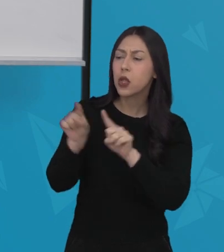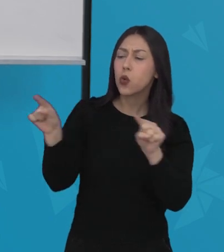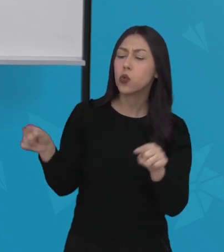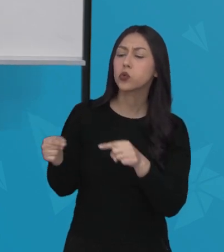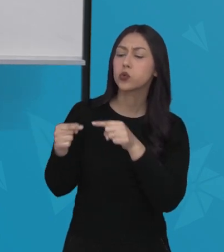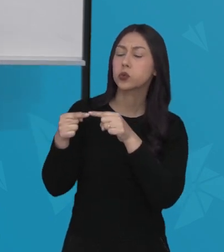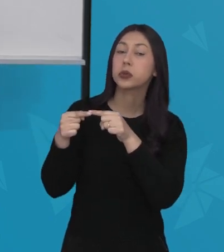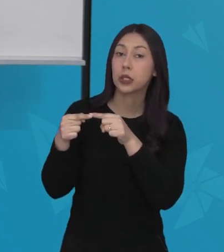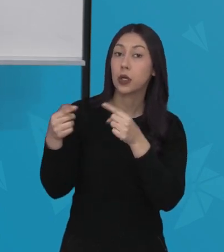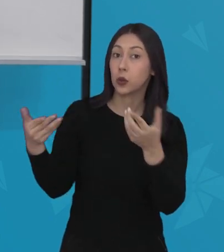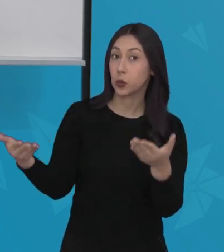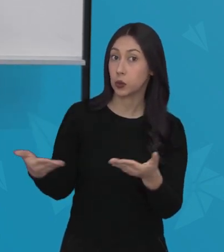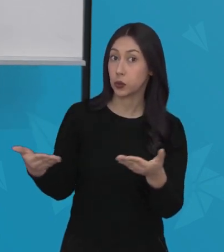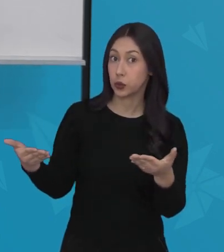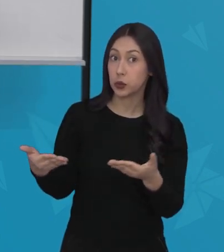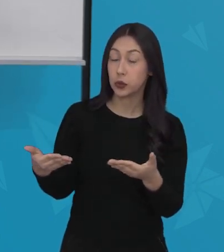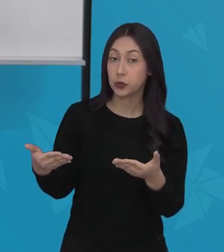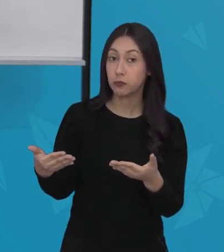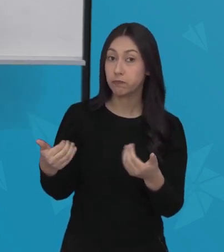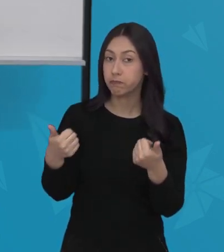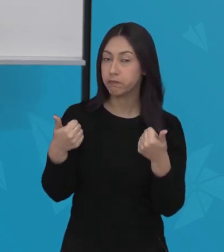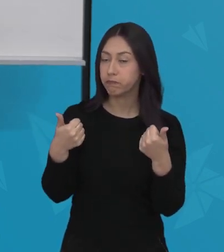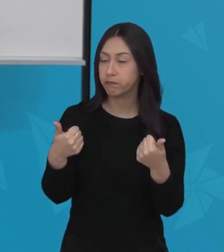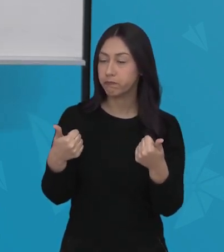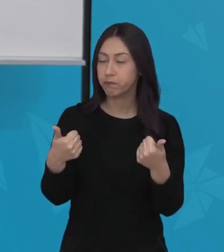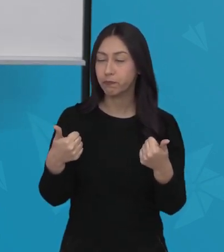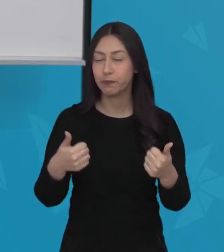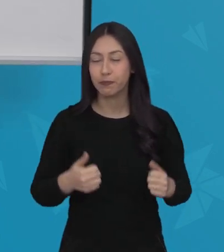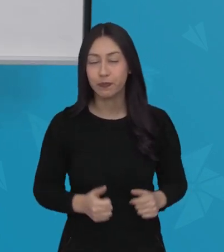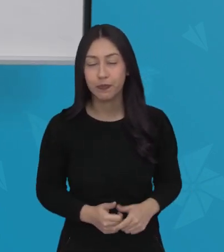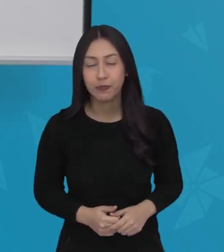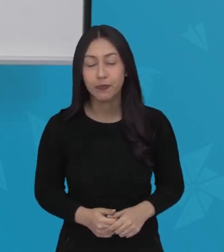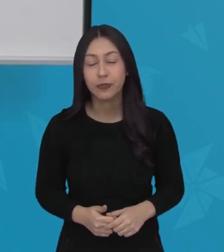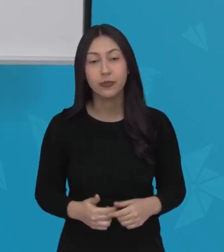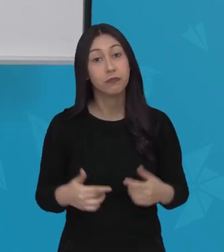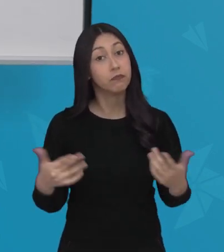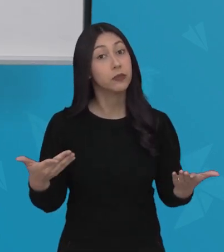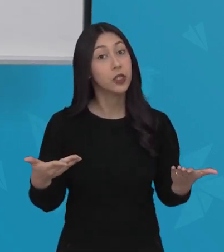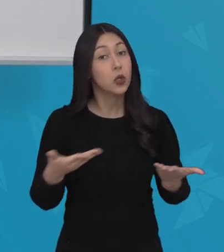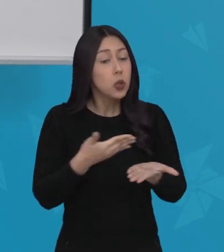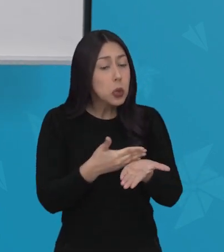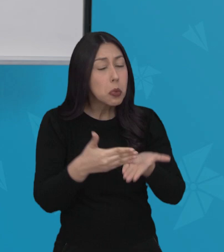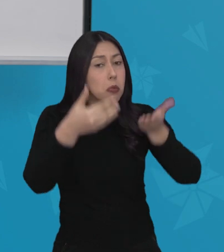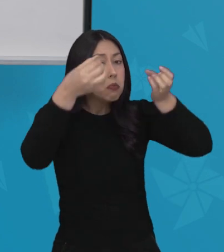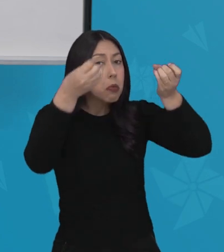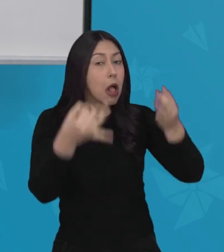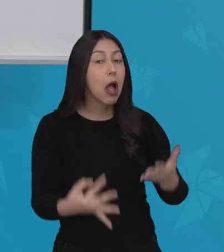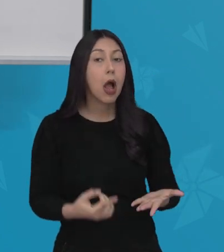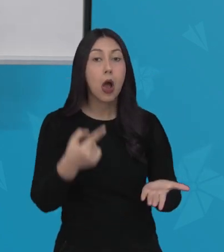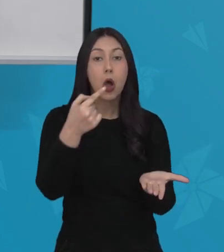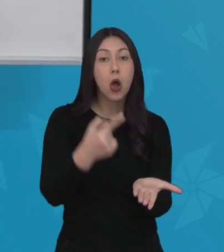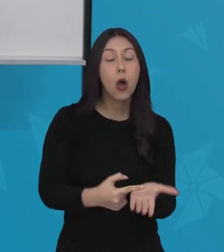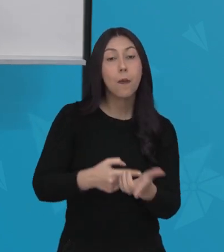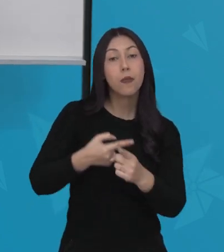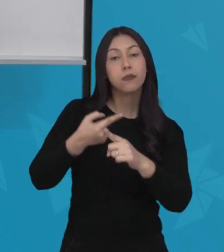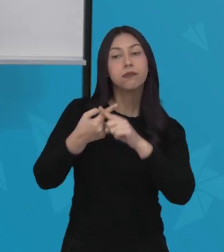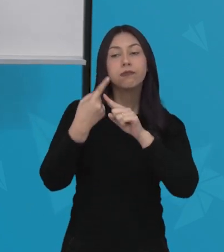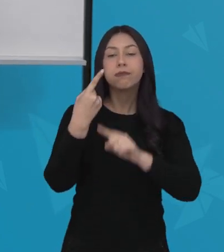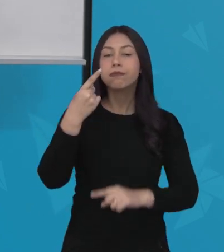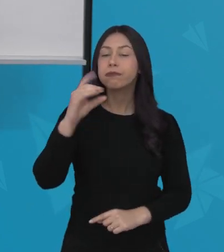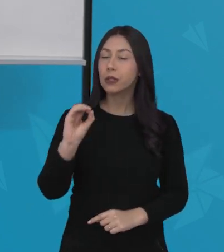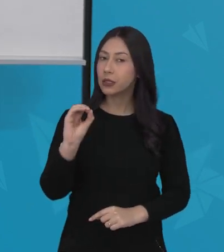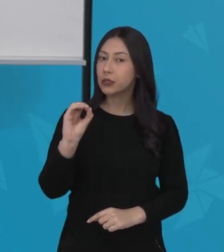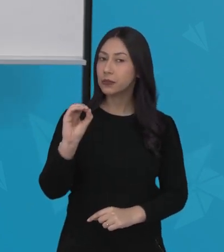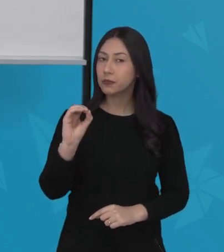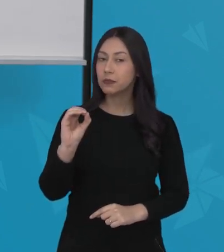dois conceitos na aula de hoje. Perfeito, minha gente? Então, bora falar um pouco sobre notação